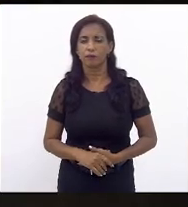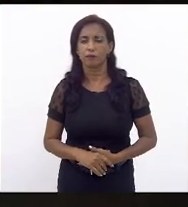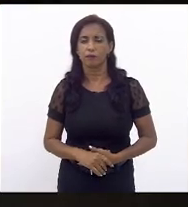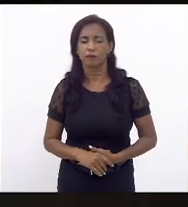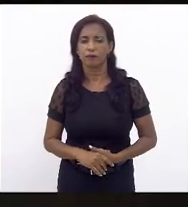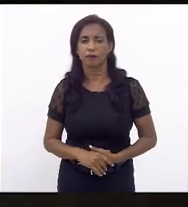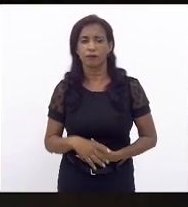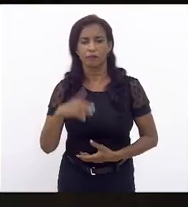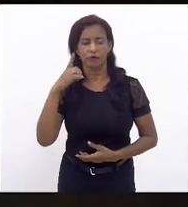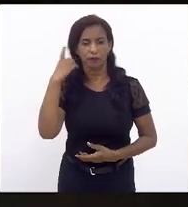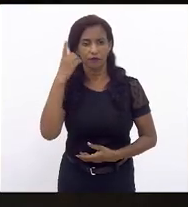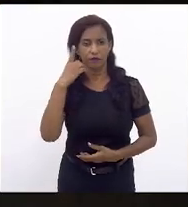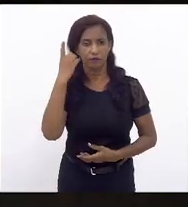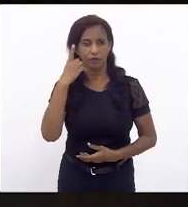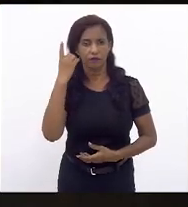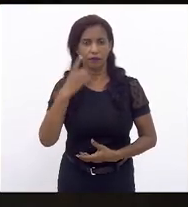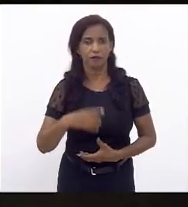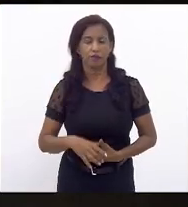Deputado